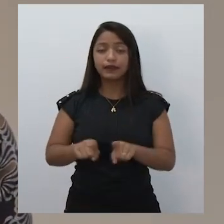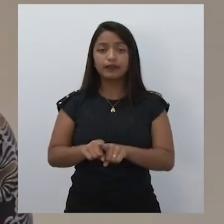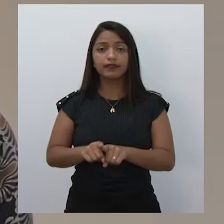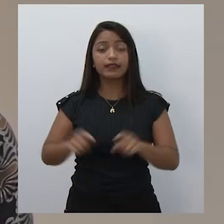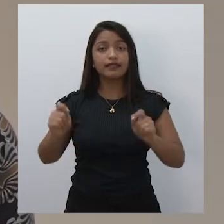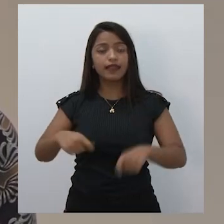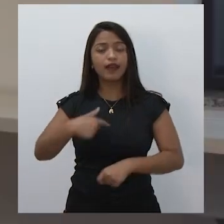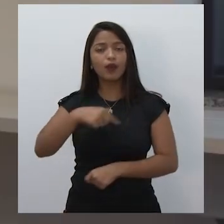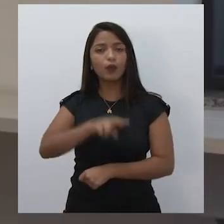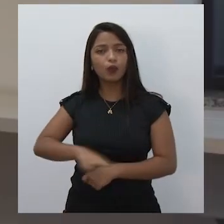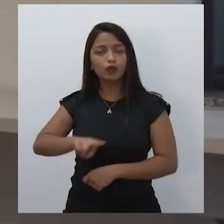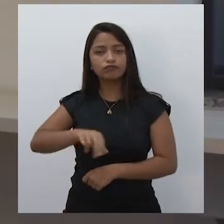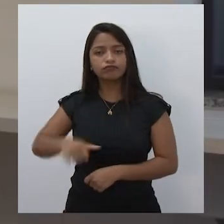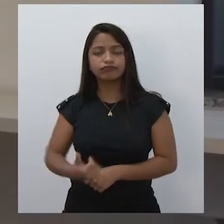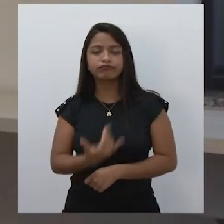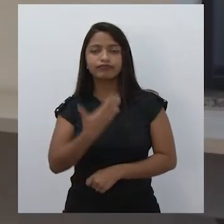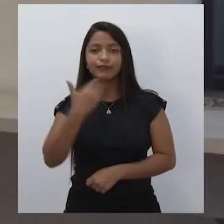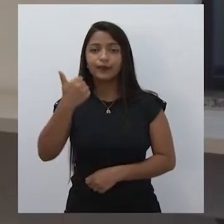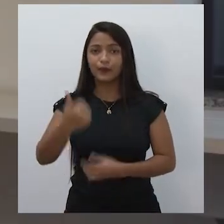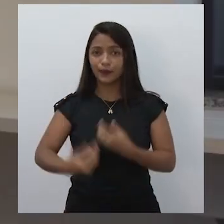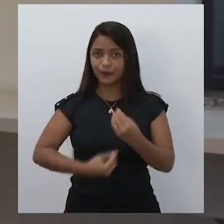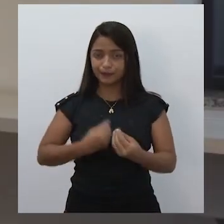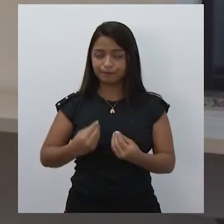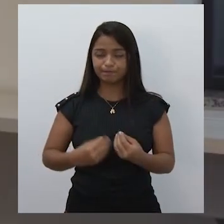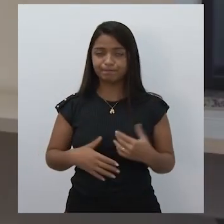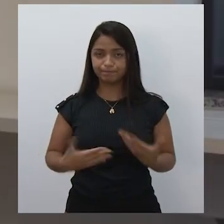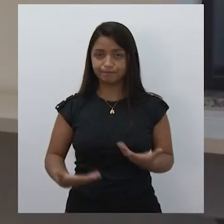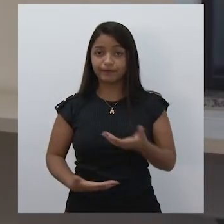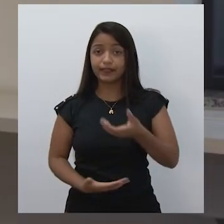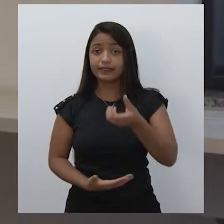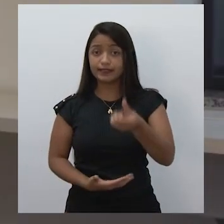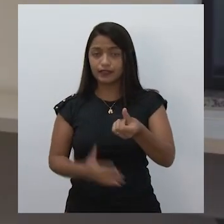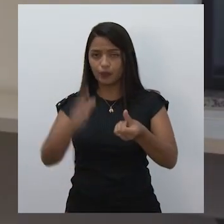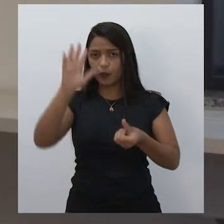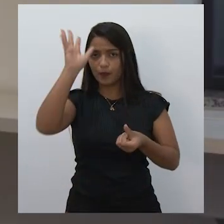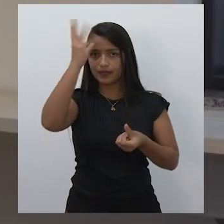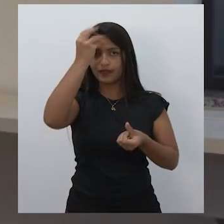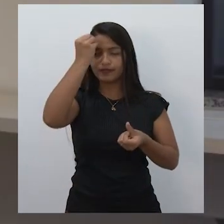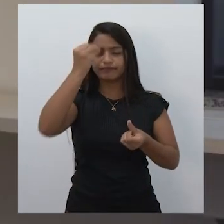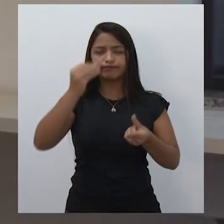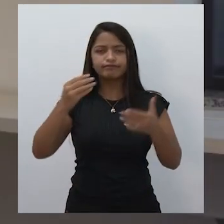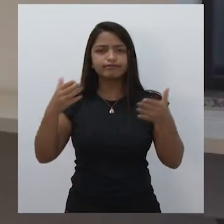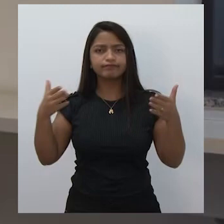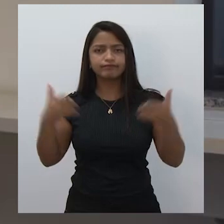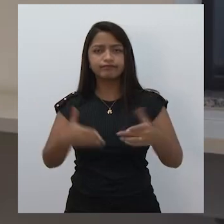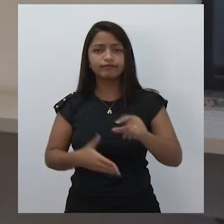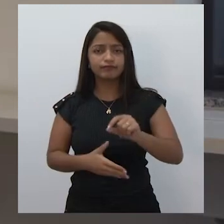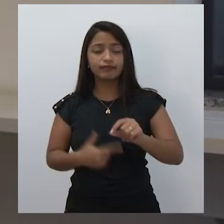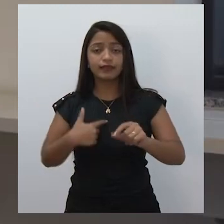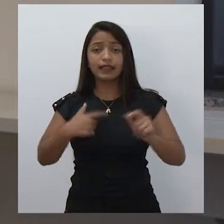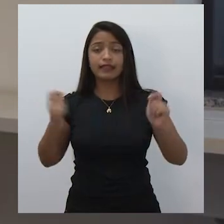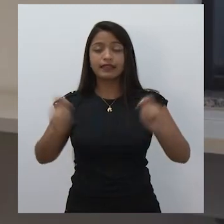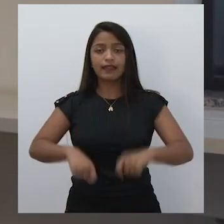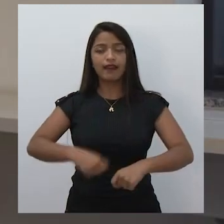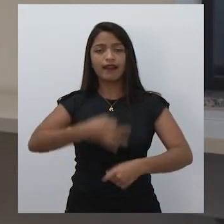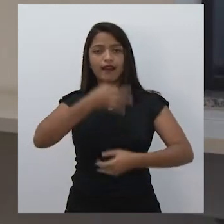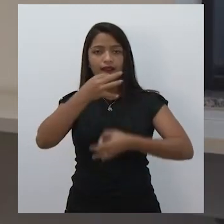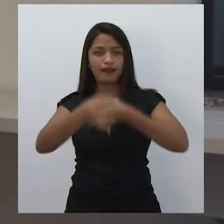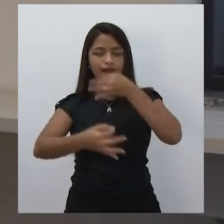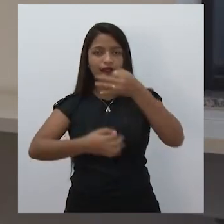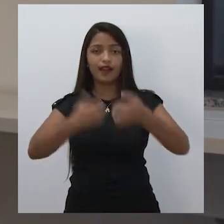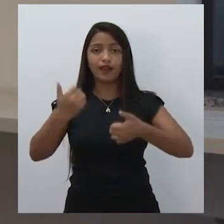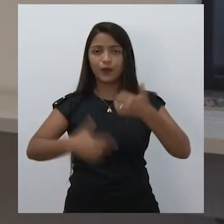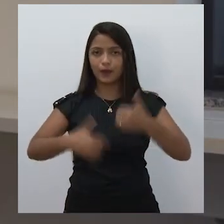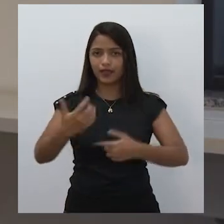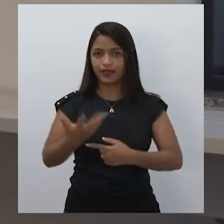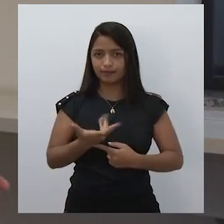melhor uso disso. A sexta competência, ela diz respeito à capacidade de argumentação. Eu costumo